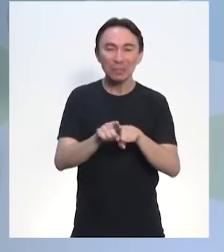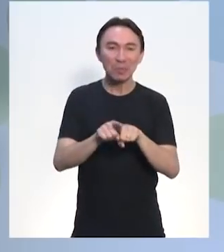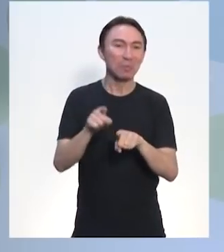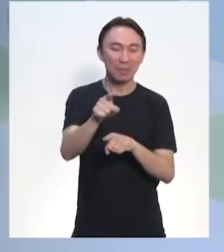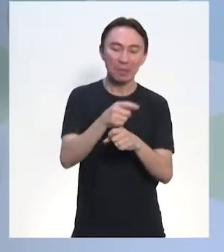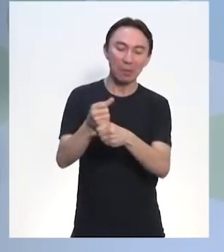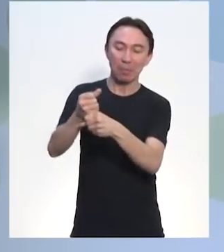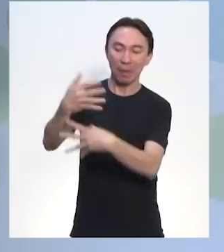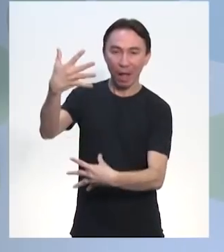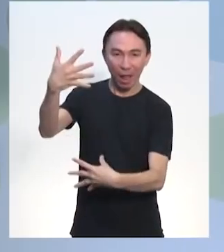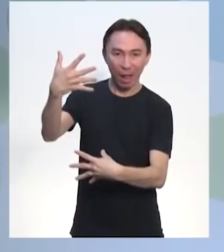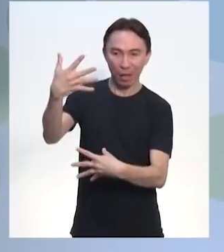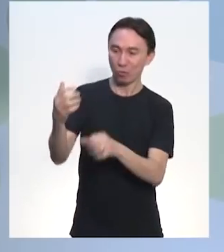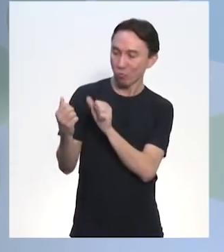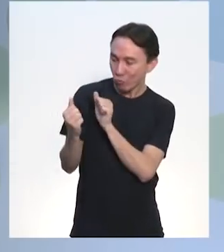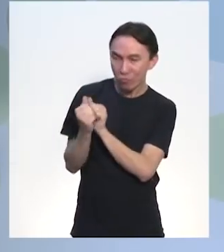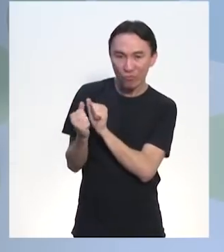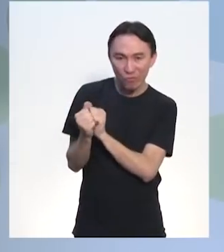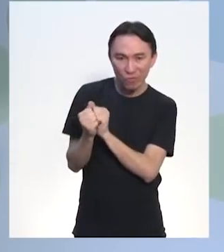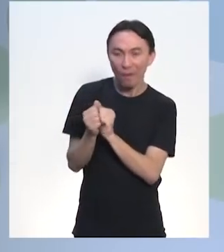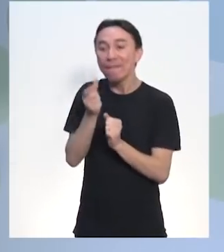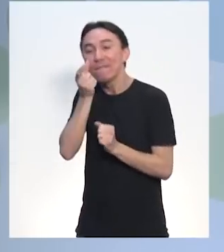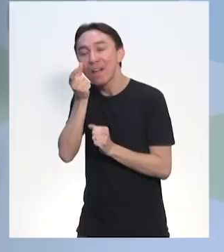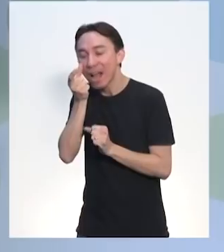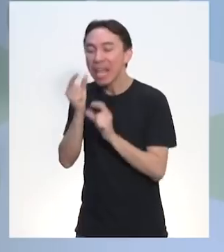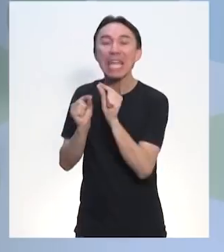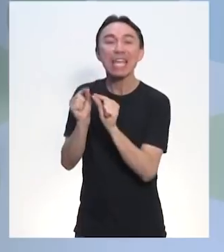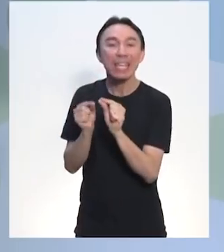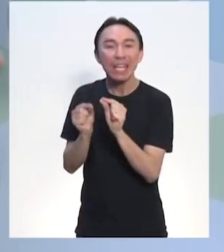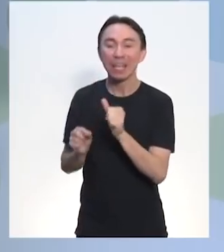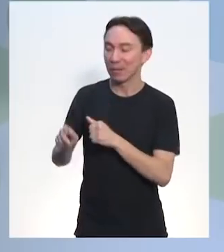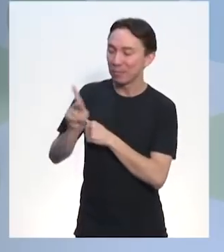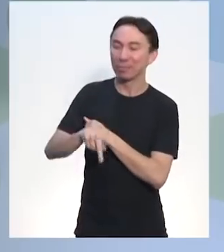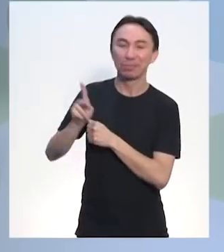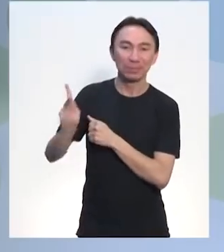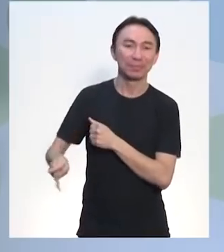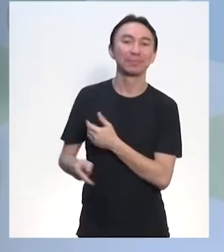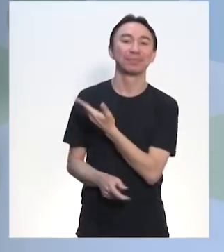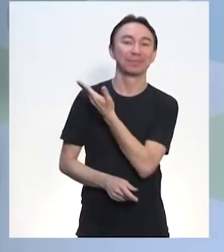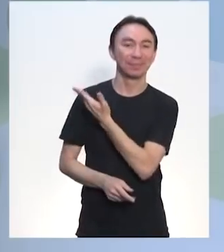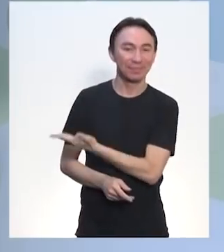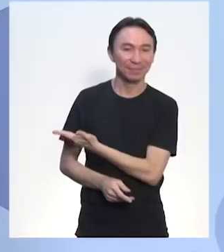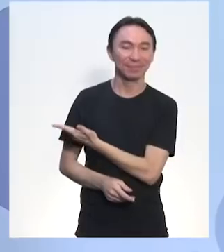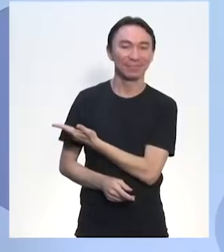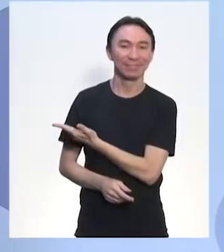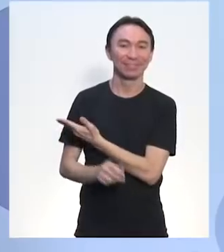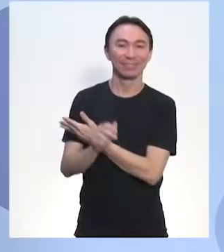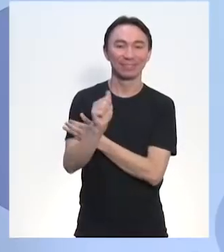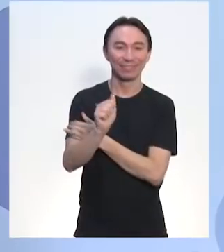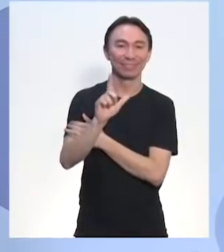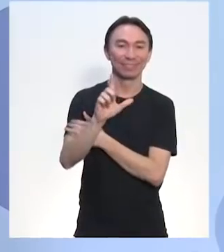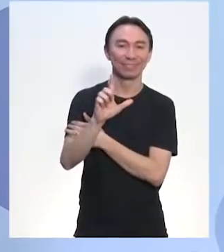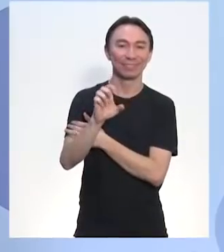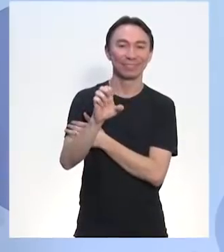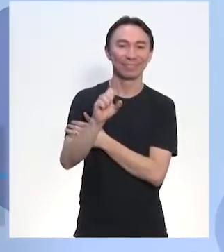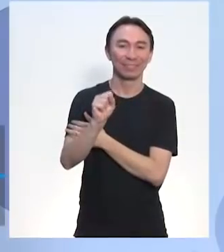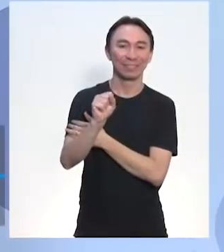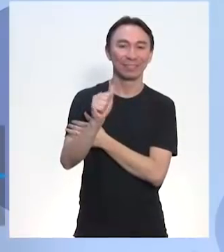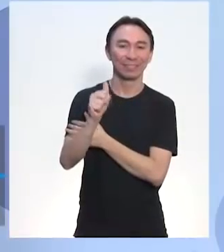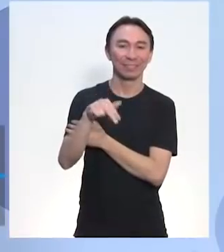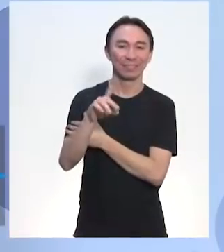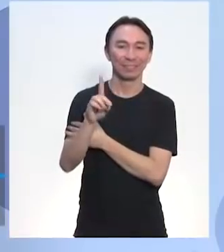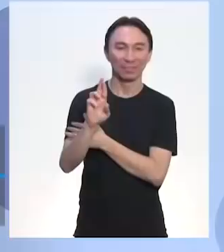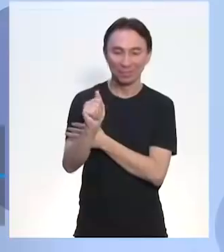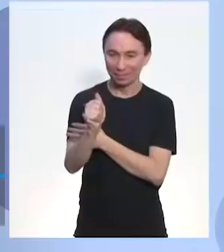chat, sempre aqui no Centro de Mídias nas aulas de matemática, professora Alessandra. Olá, alunos, bem-vindos a mais uma